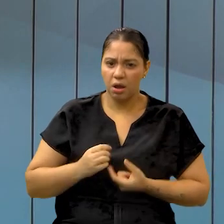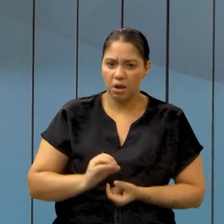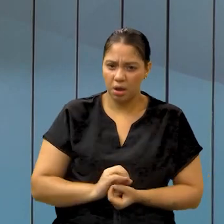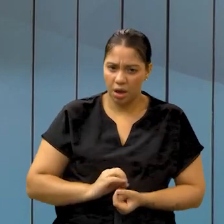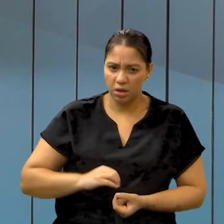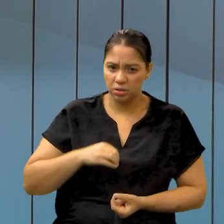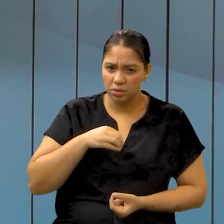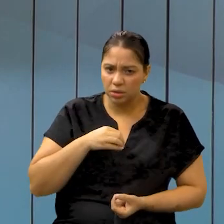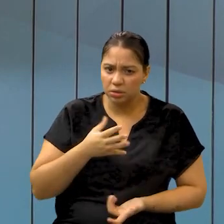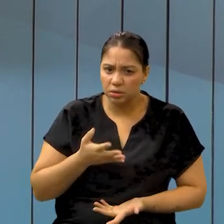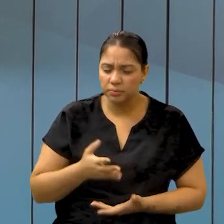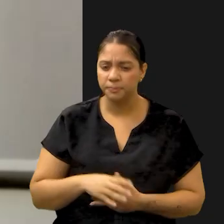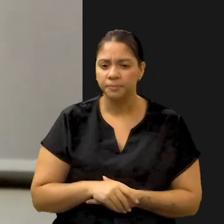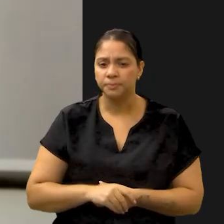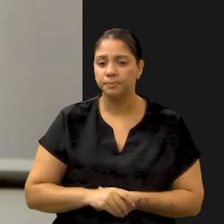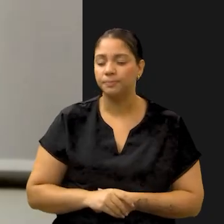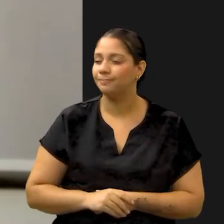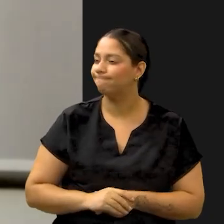como esse?